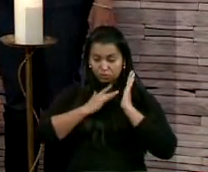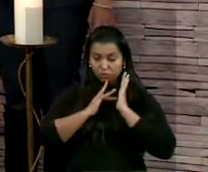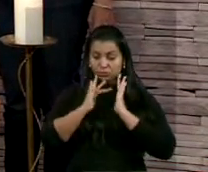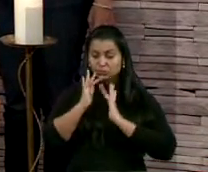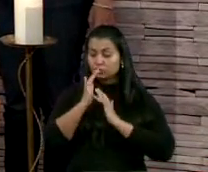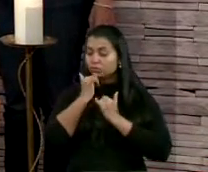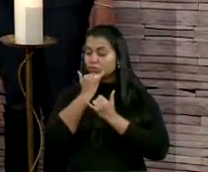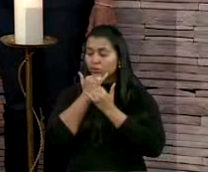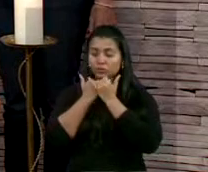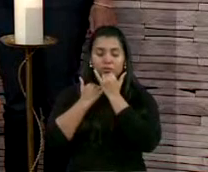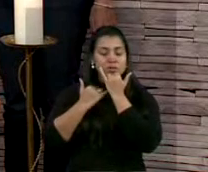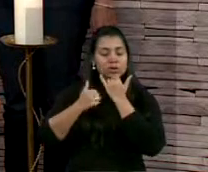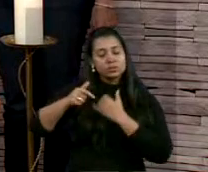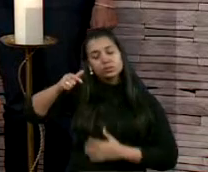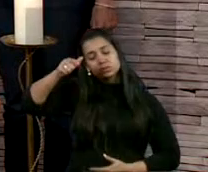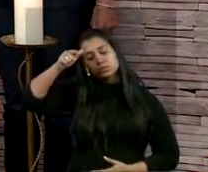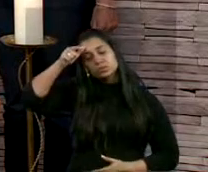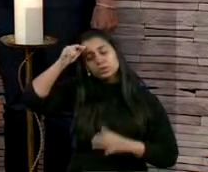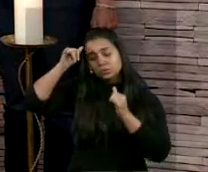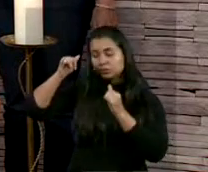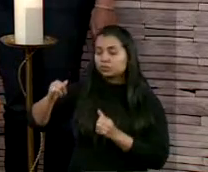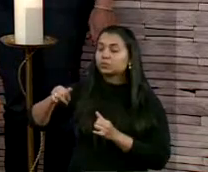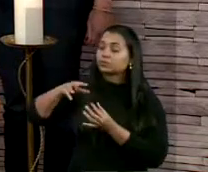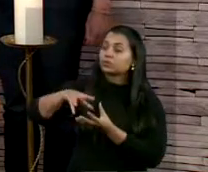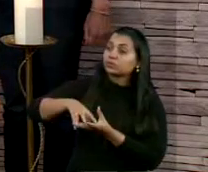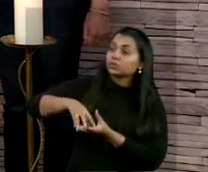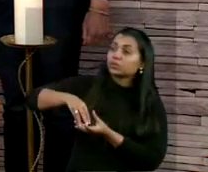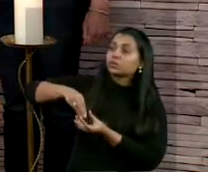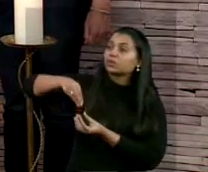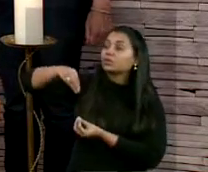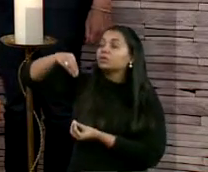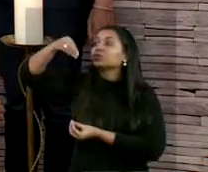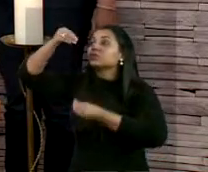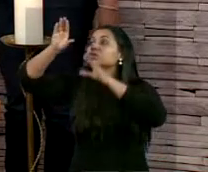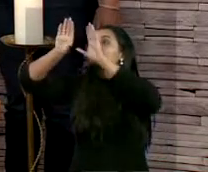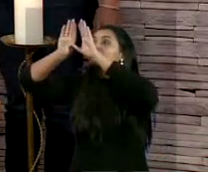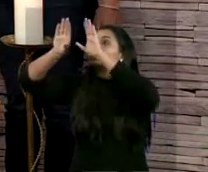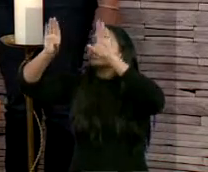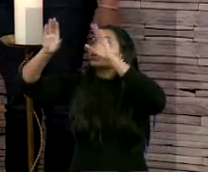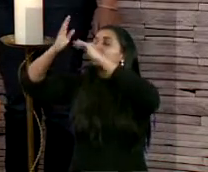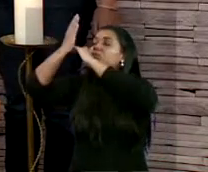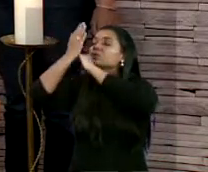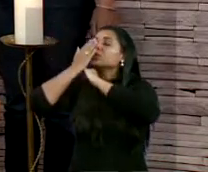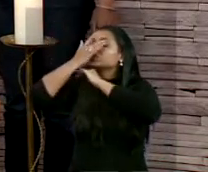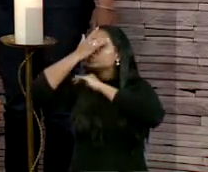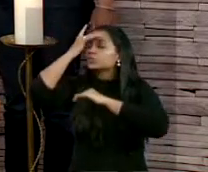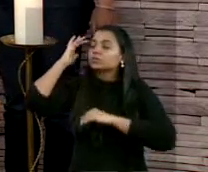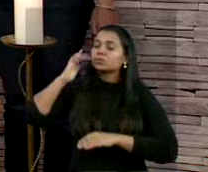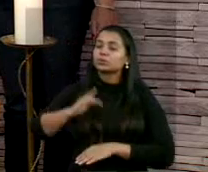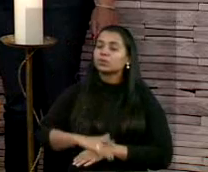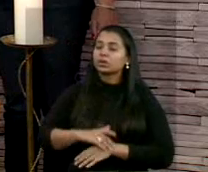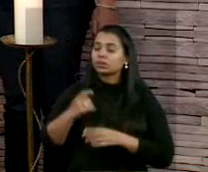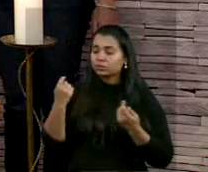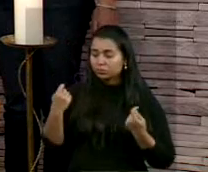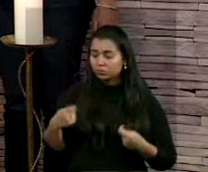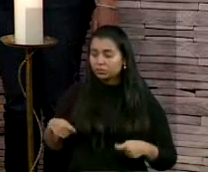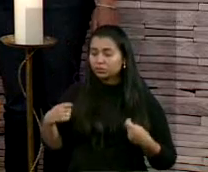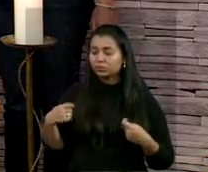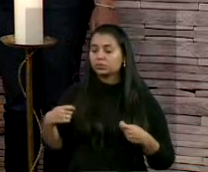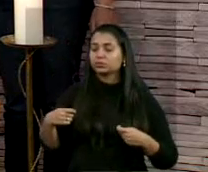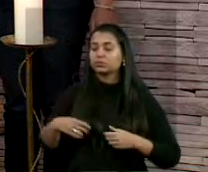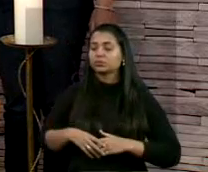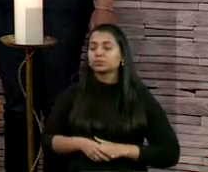meu Jesus, perdoai-nos, livrai-nos do fogo do inferno, levai as almas todas para o céu e